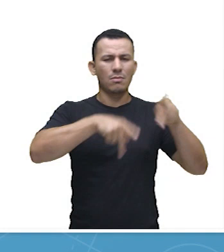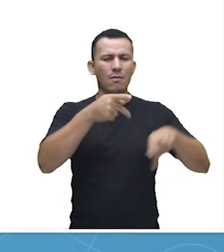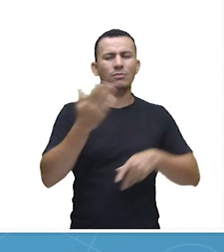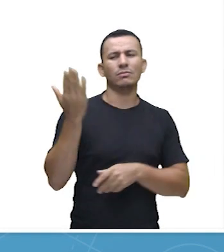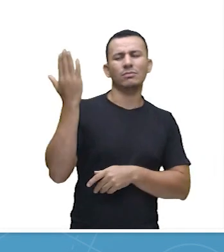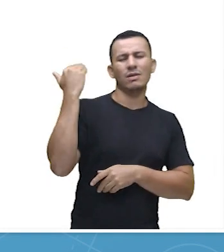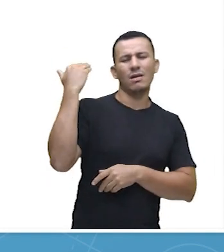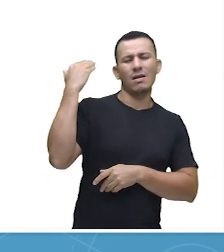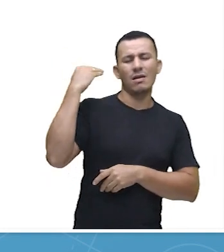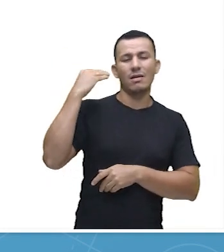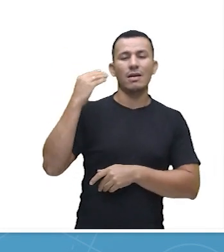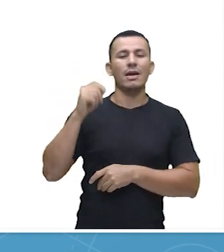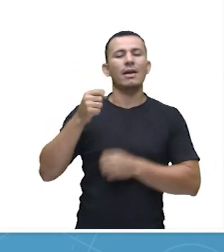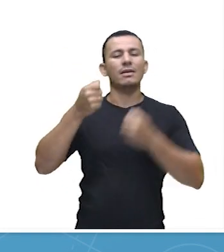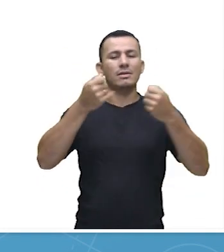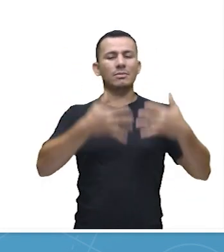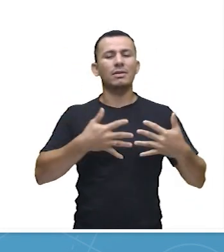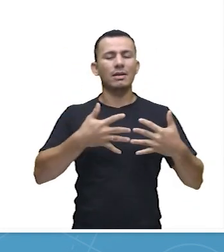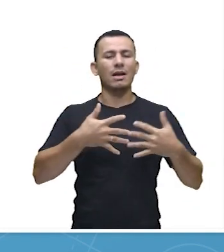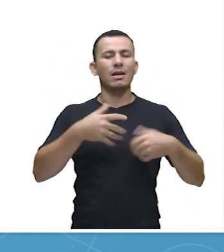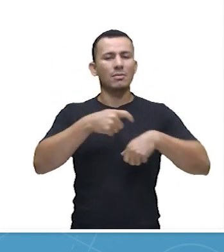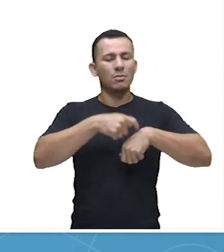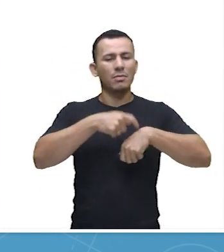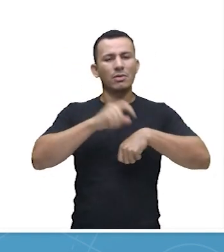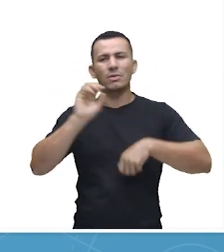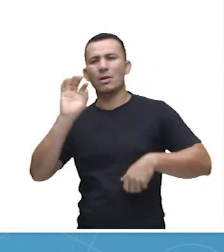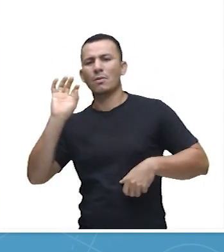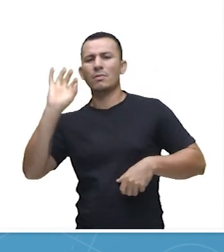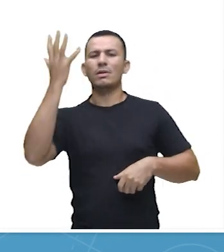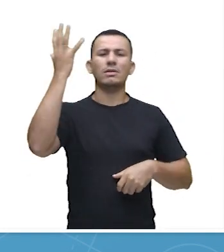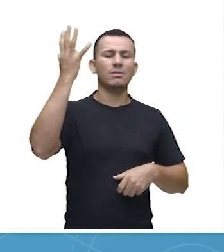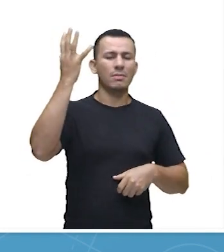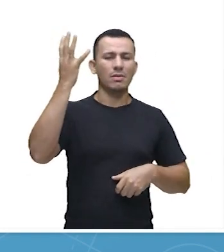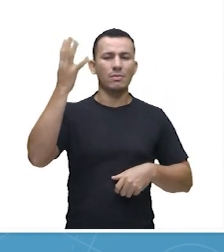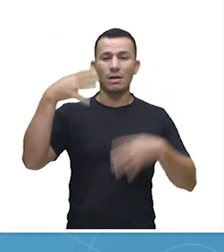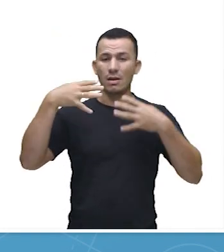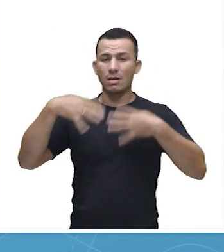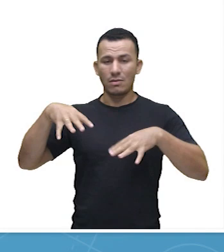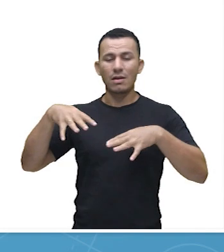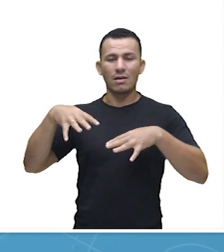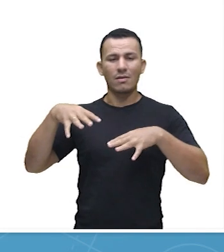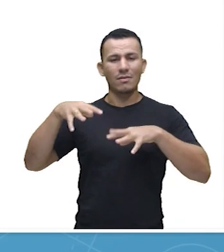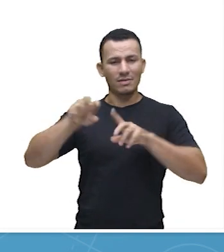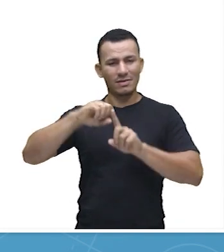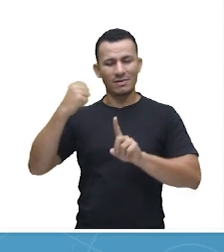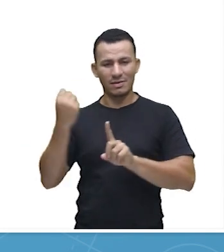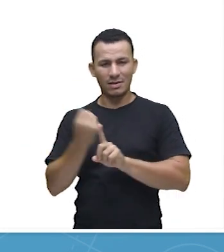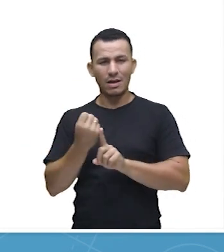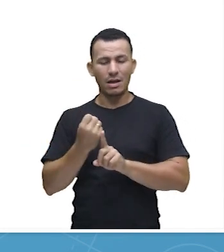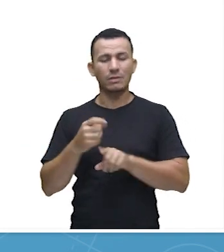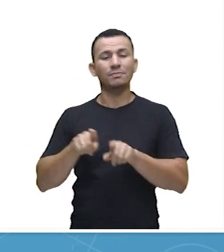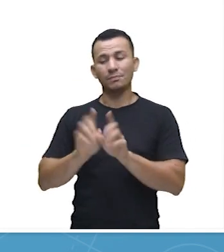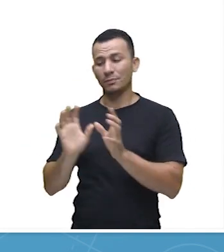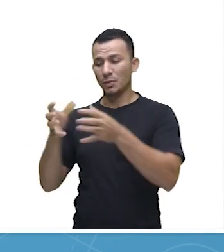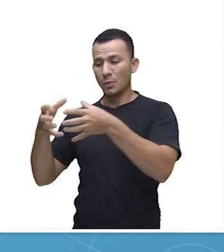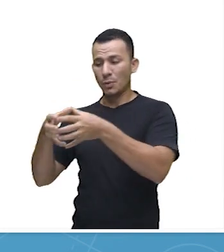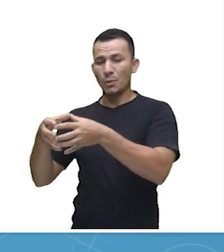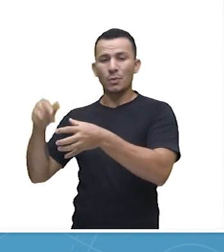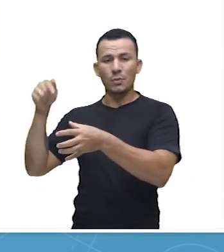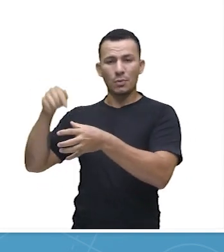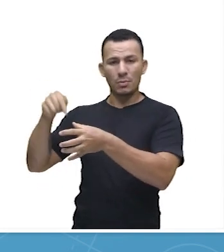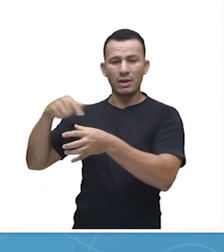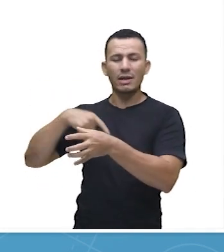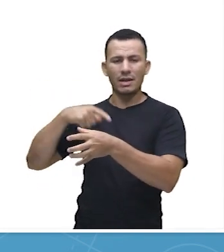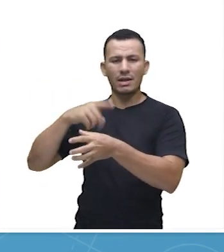explicar fatos da realidade ou fenômenos naturais. E assim como esse povo viking tinha aí o mito de Thor